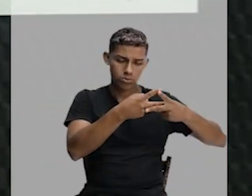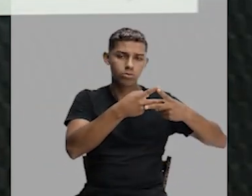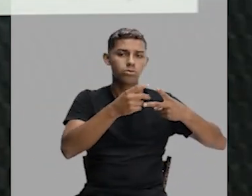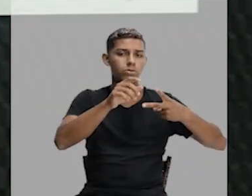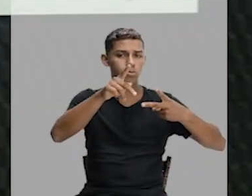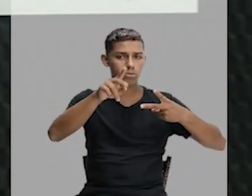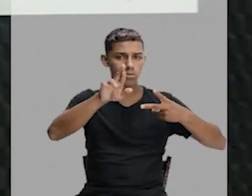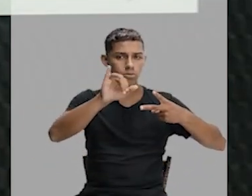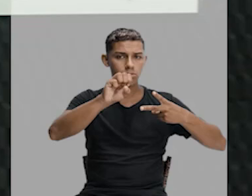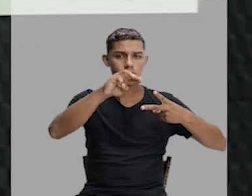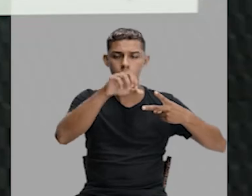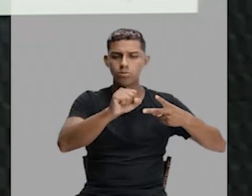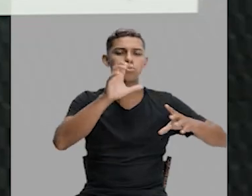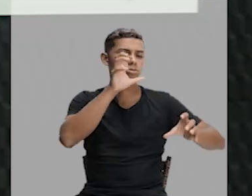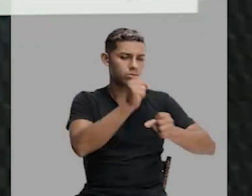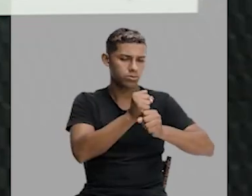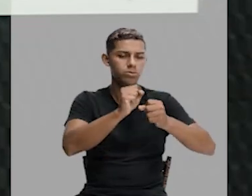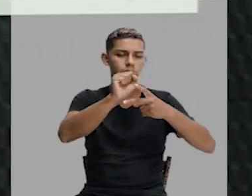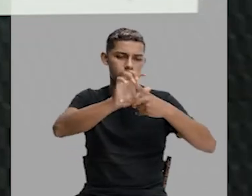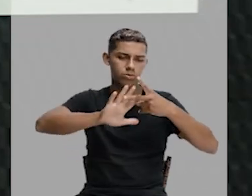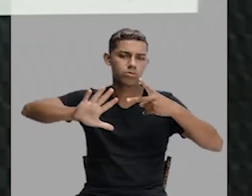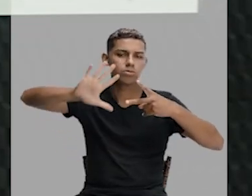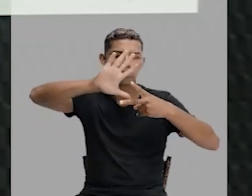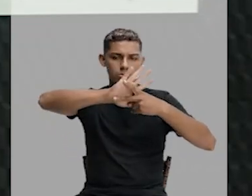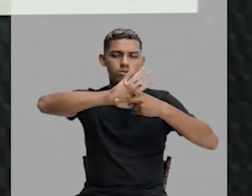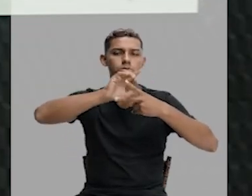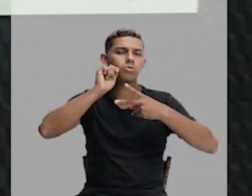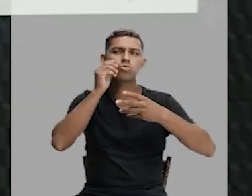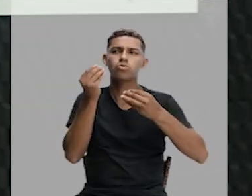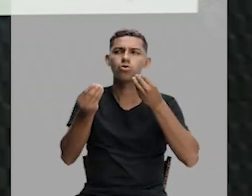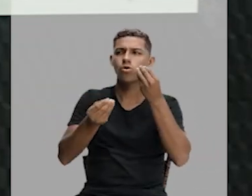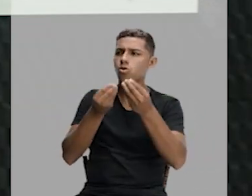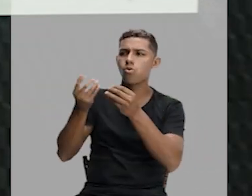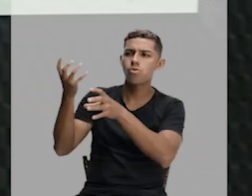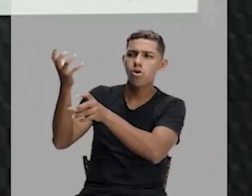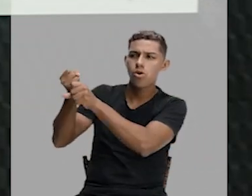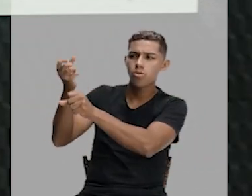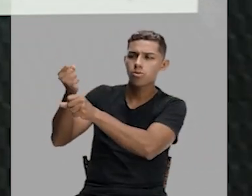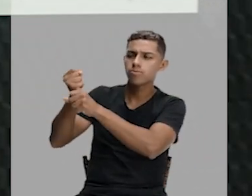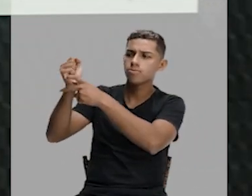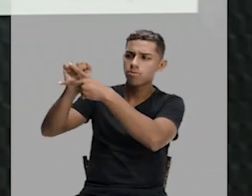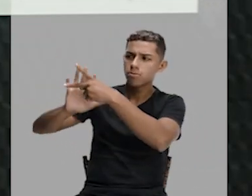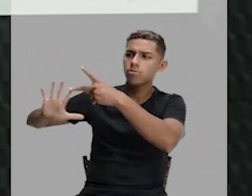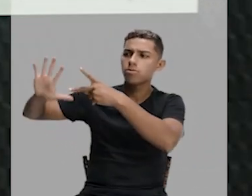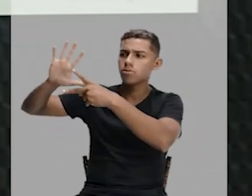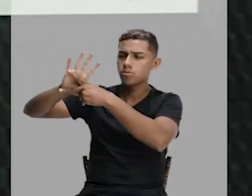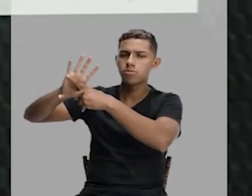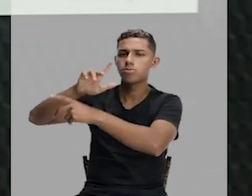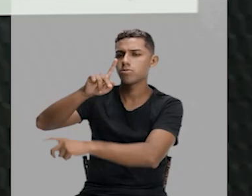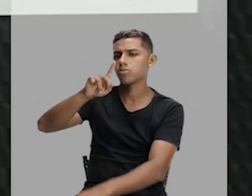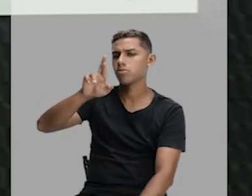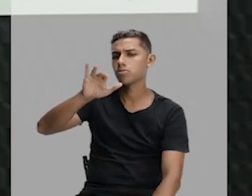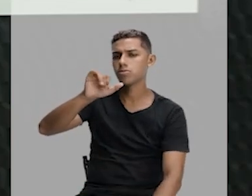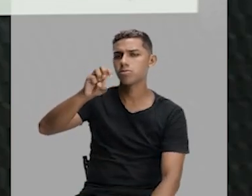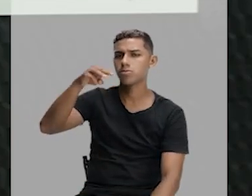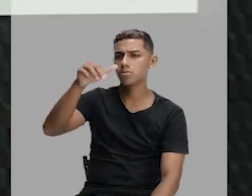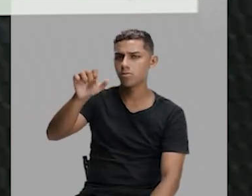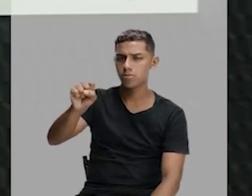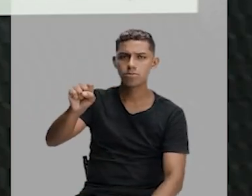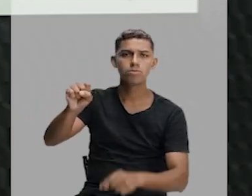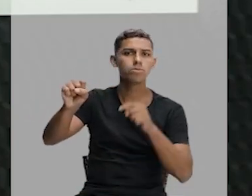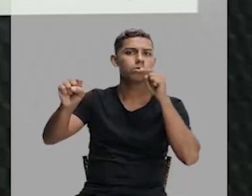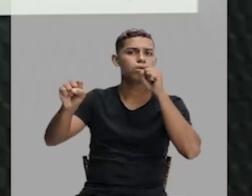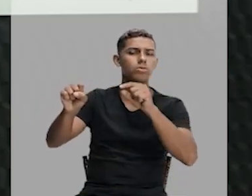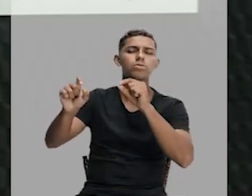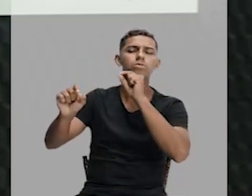A área de superfície, né? Então, como que eu faço para calcular a área de um prisma desse aqui? E